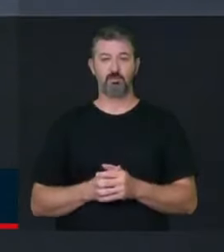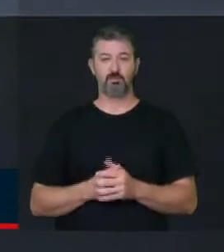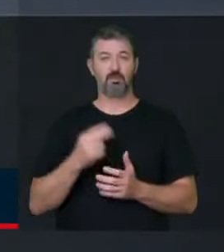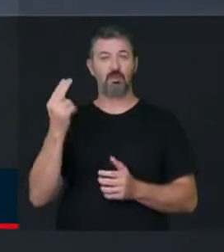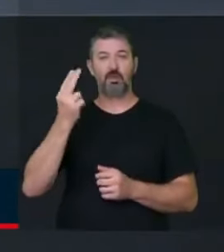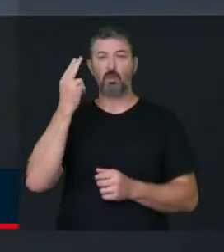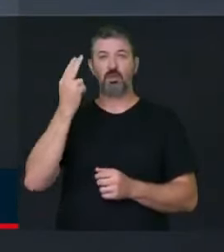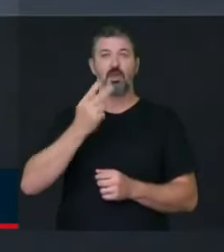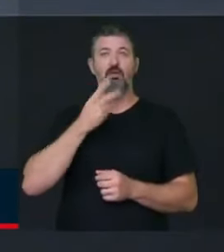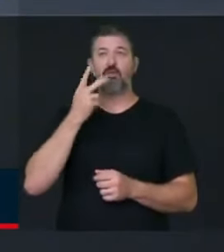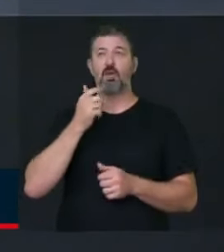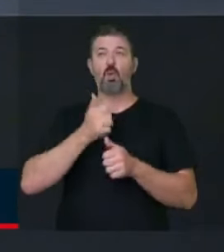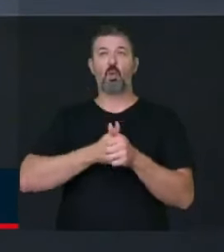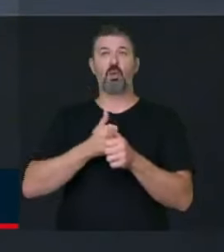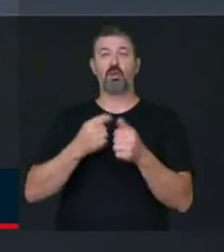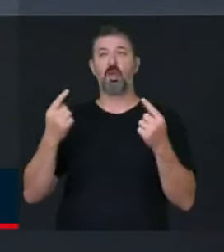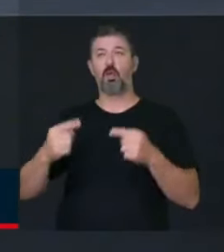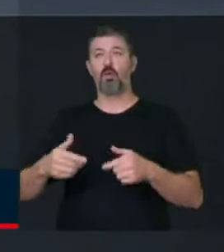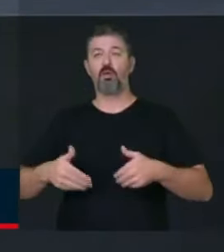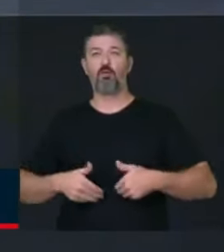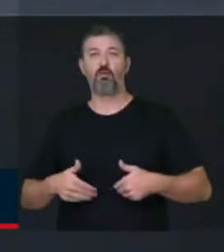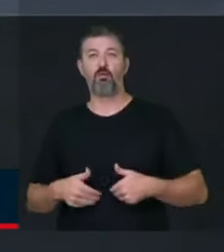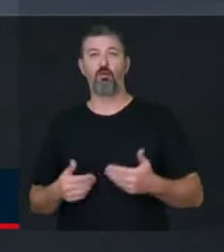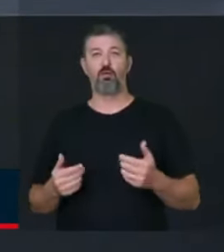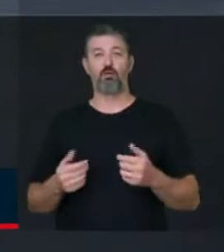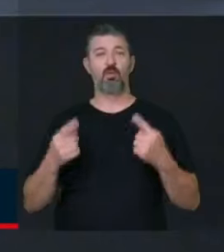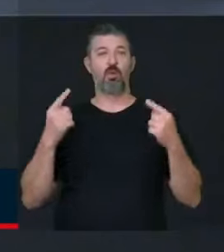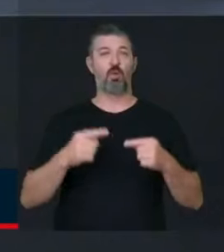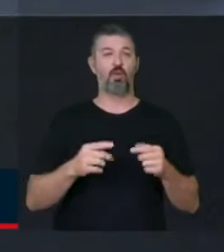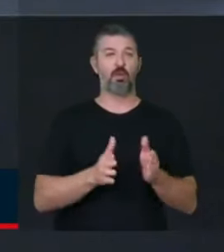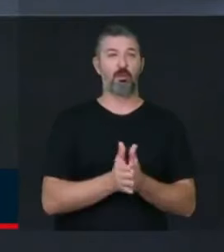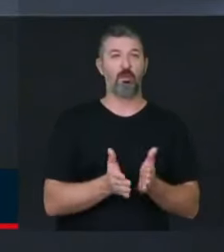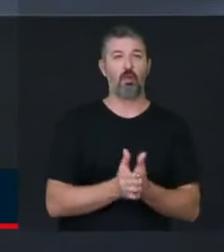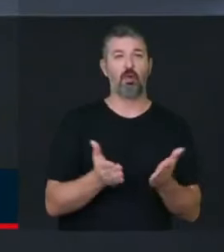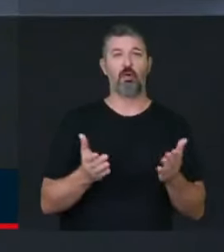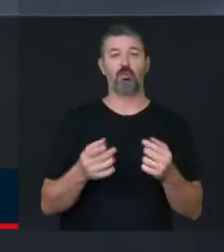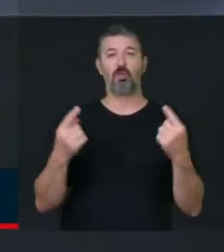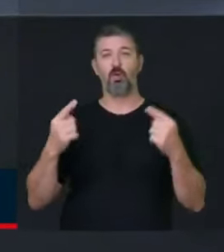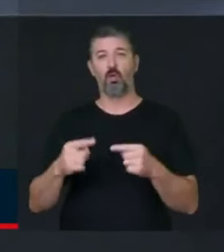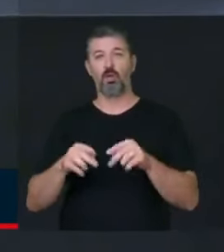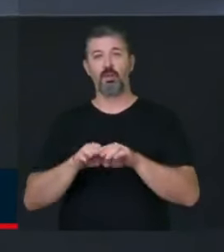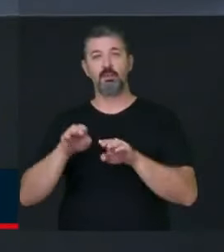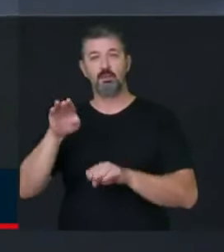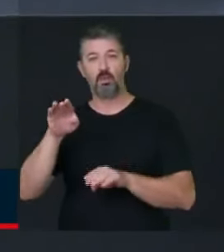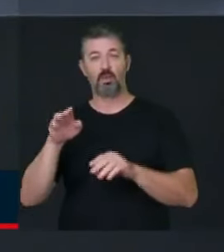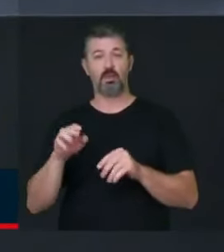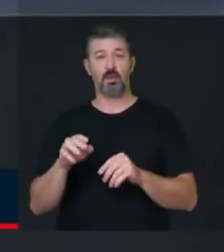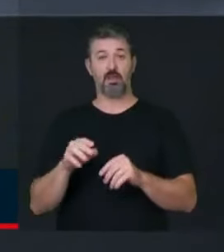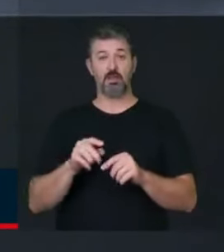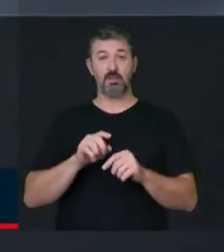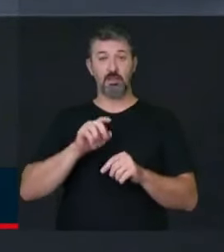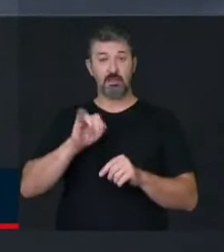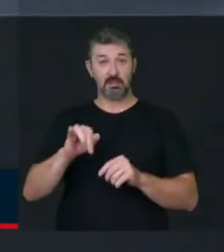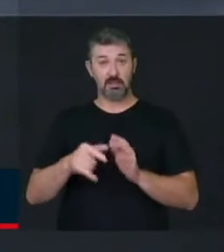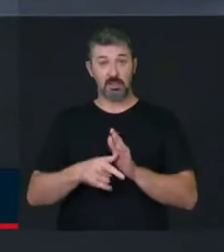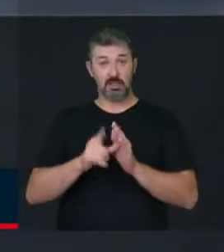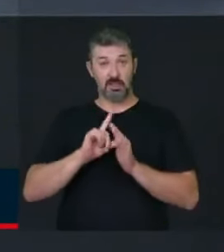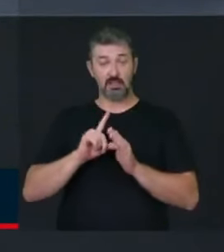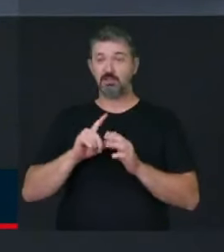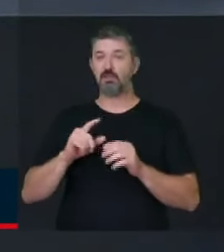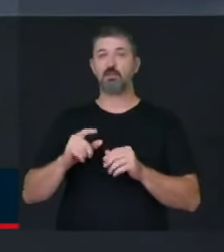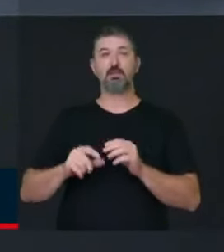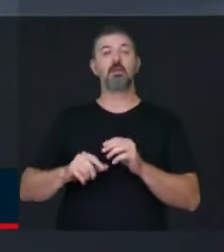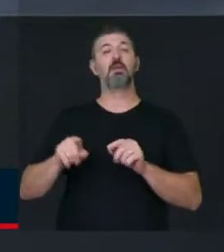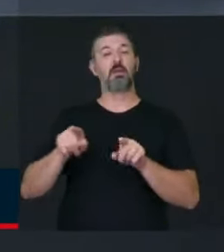falar de combate à fome, à pobreza, à desigualdade, se não avançarmos na